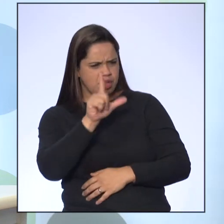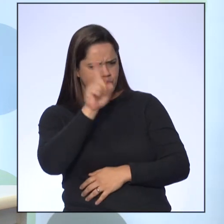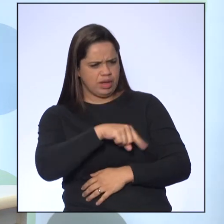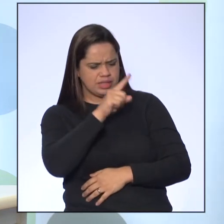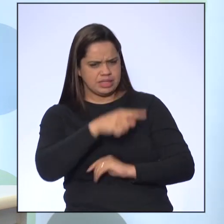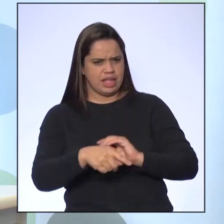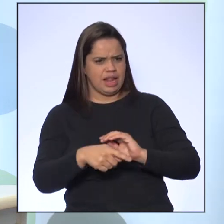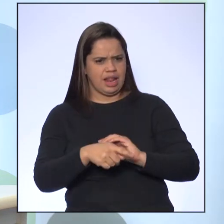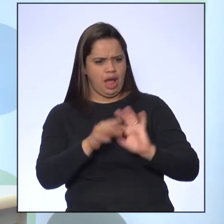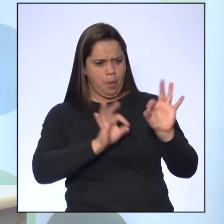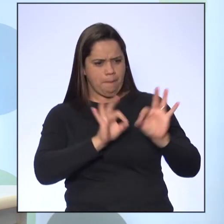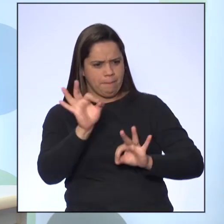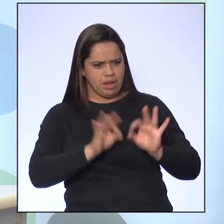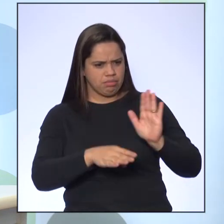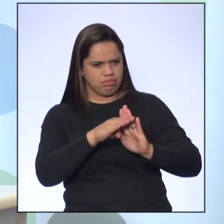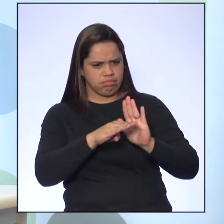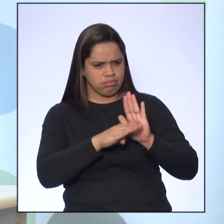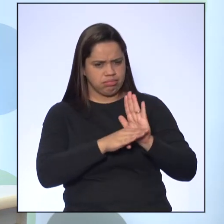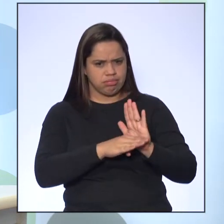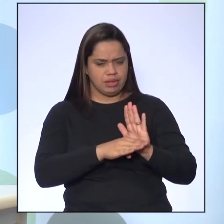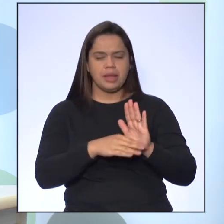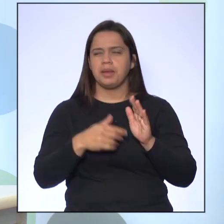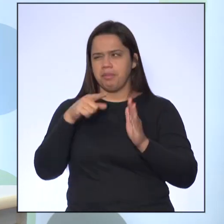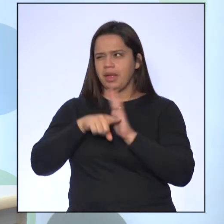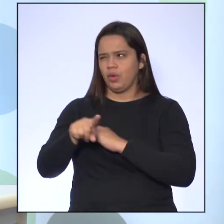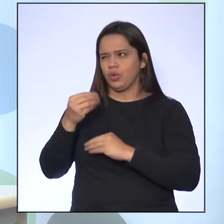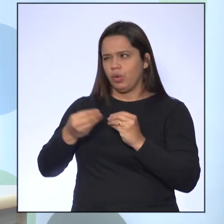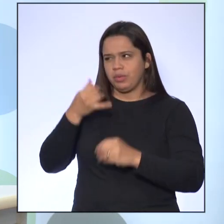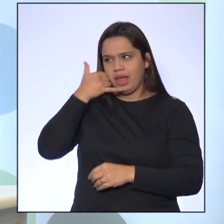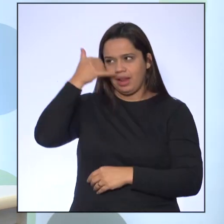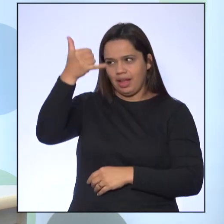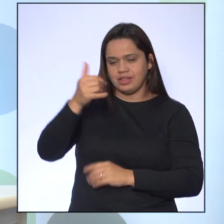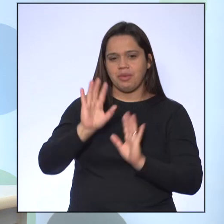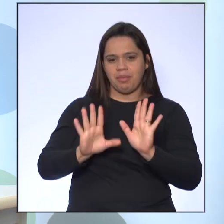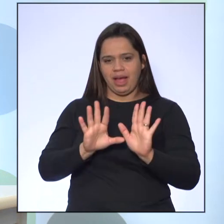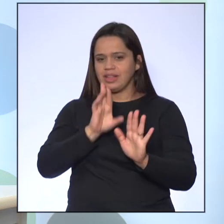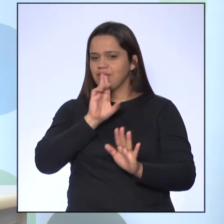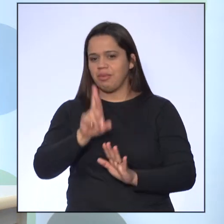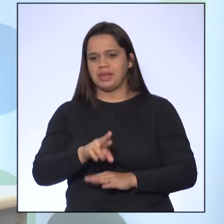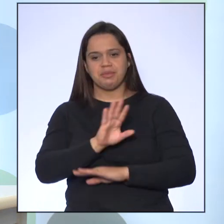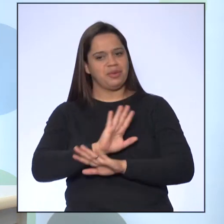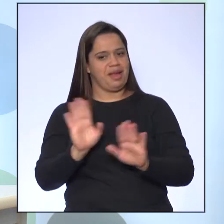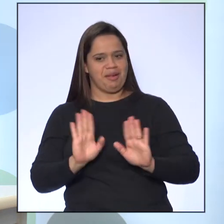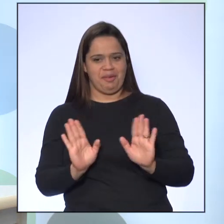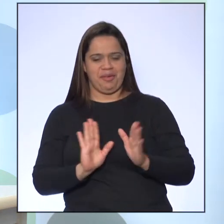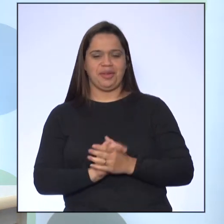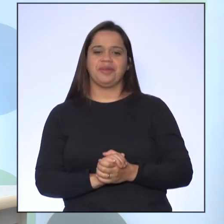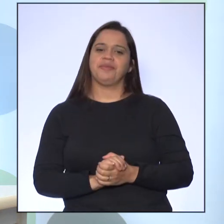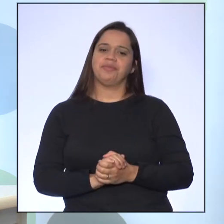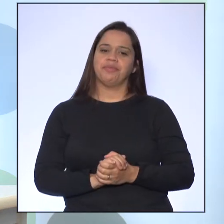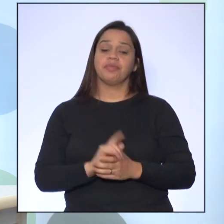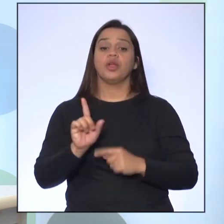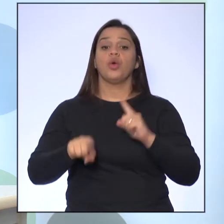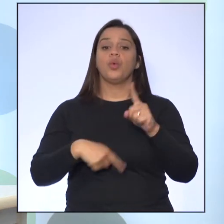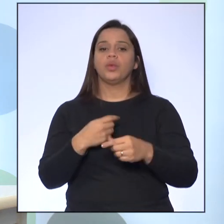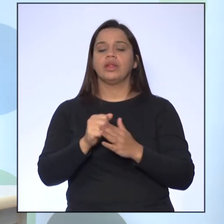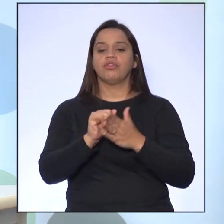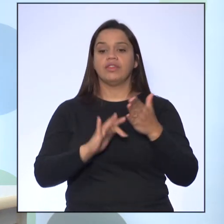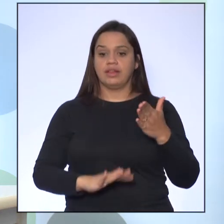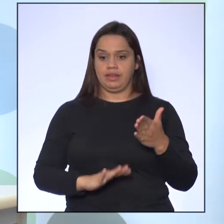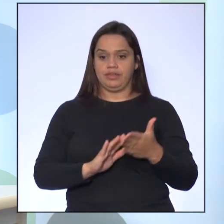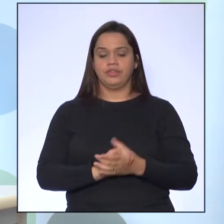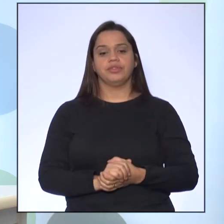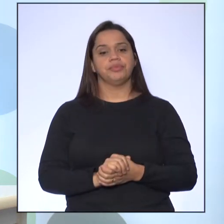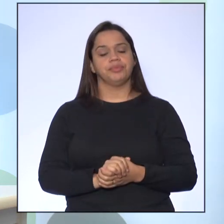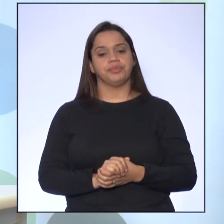alguma coisa, e pergunta como que é essa ligação, mas vamos deixar essa sem resposta, né? Beleza. Vamos para uma próxima atividade, né?